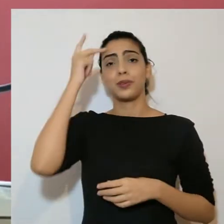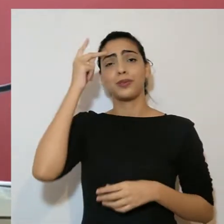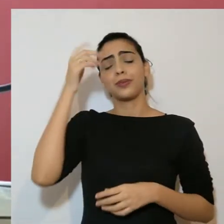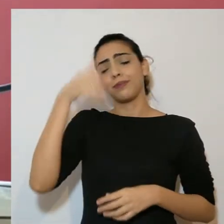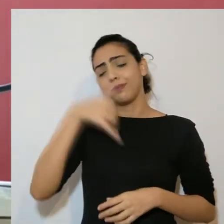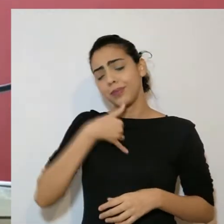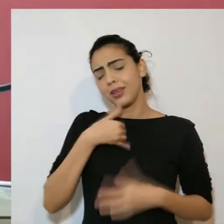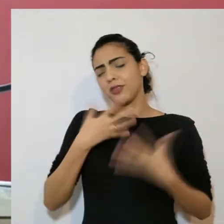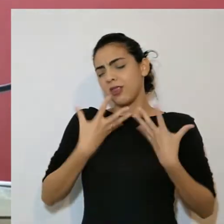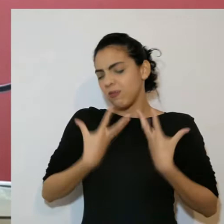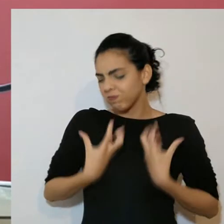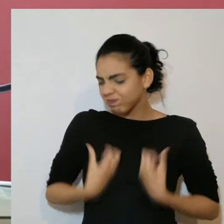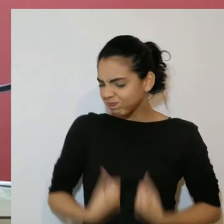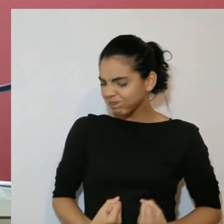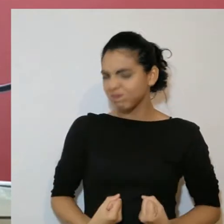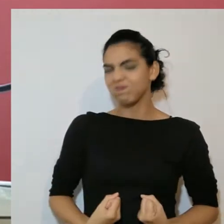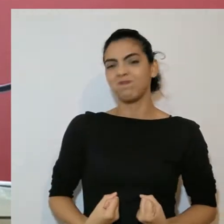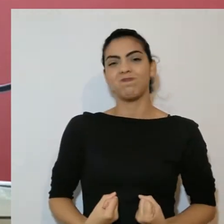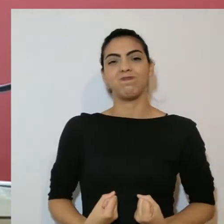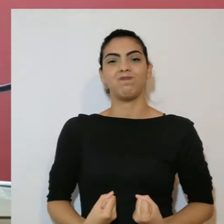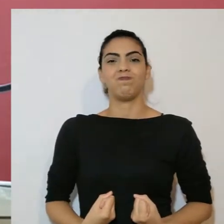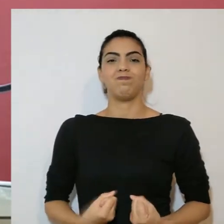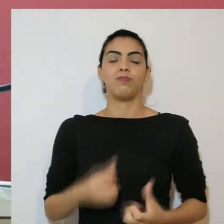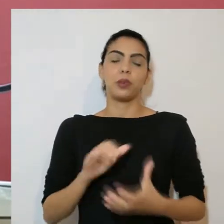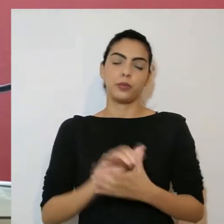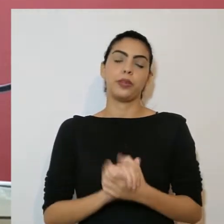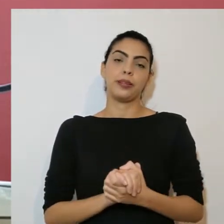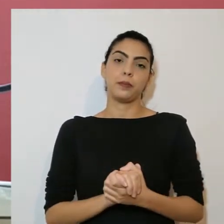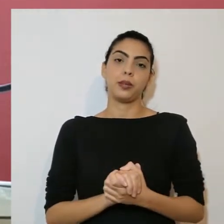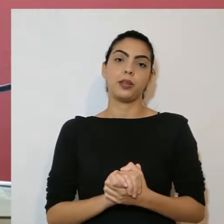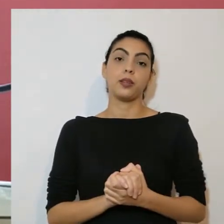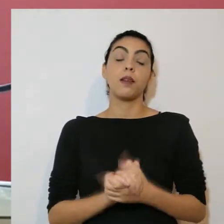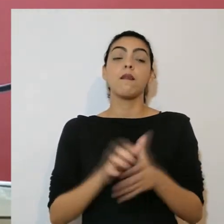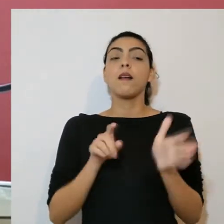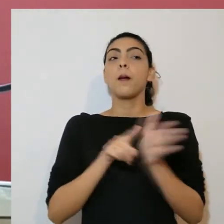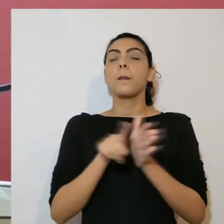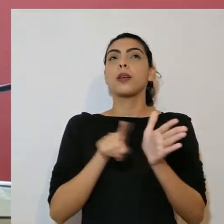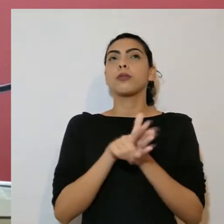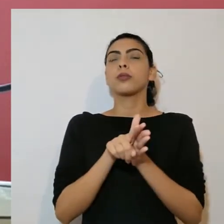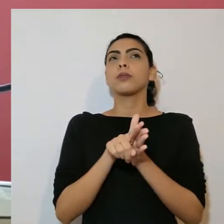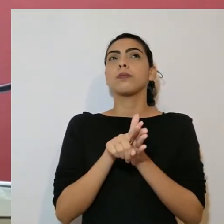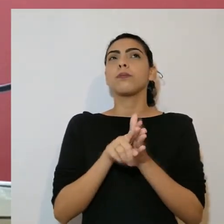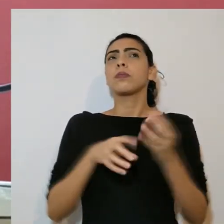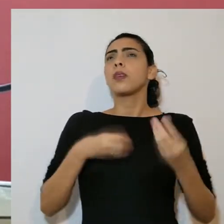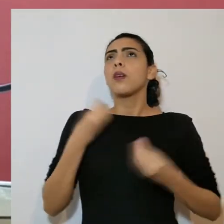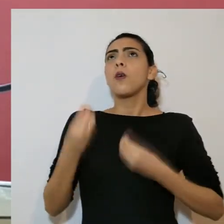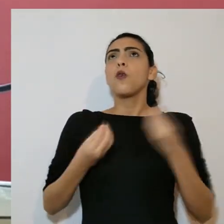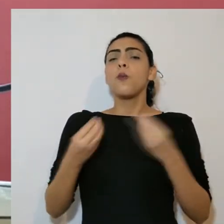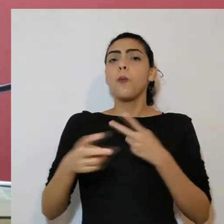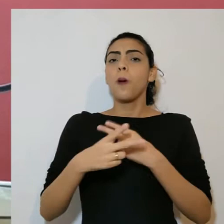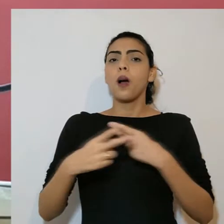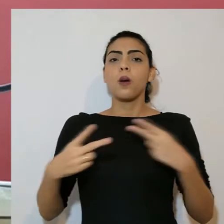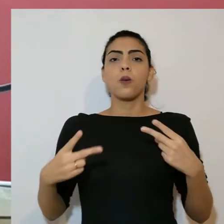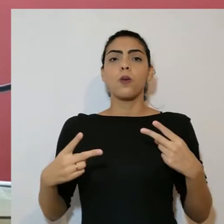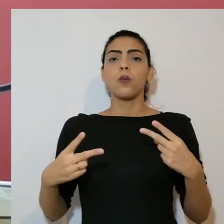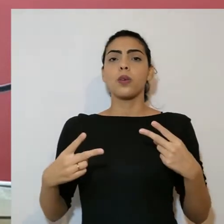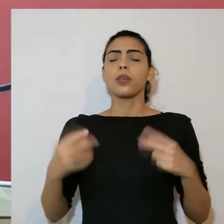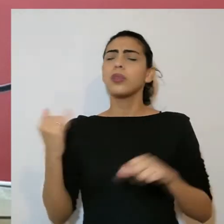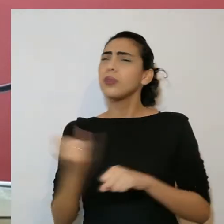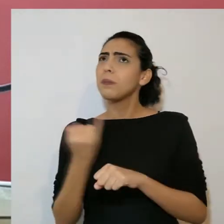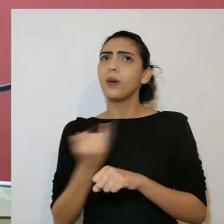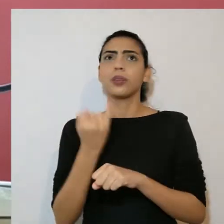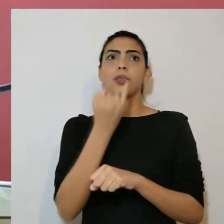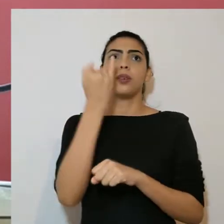desiludidas, amarguradas, frustradas. E a pergunta é, como algo tão valioso,